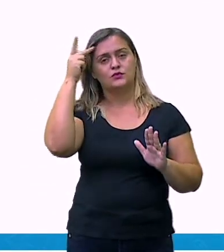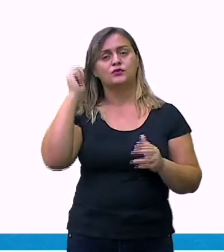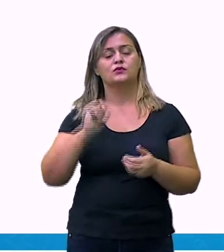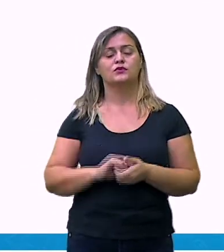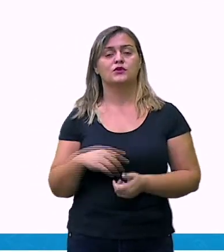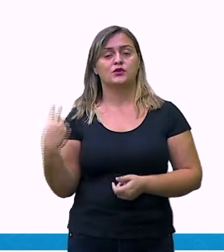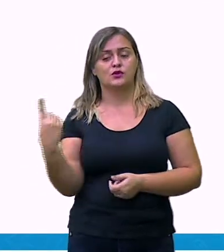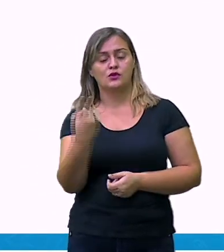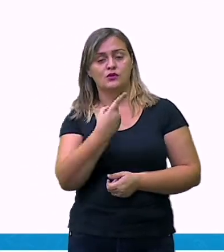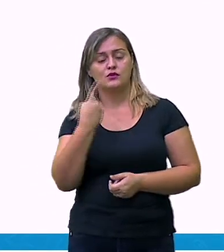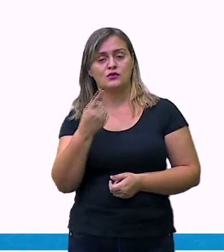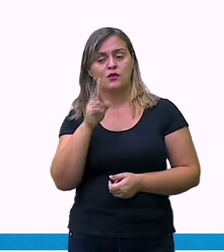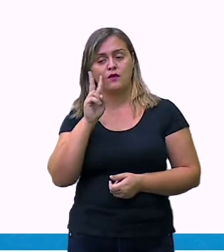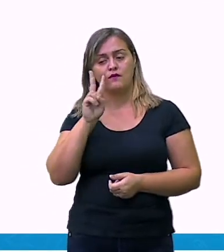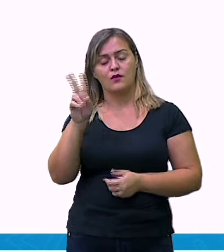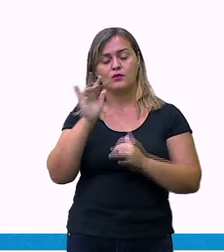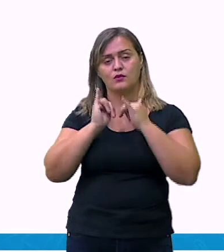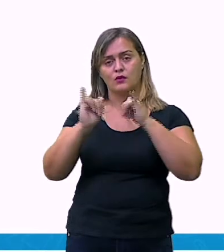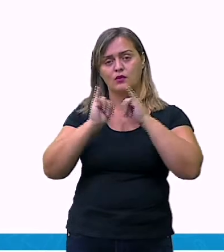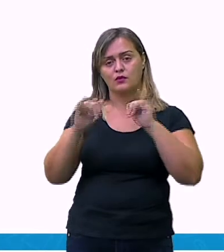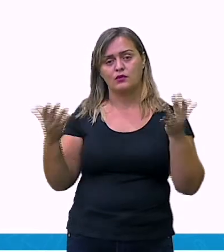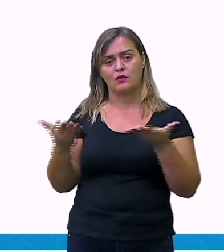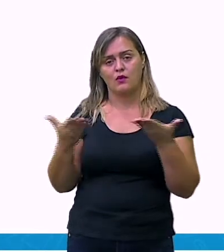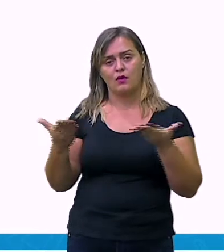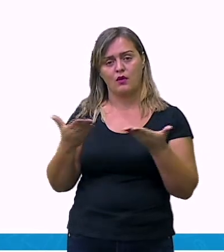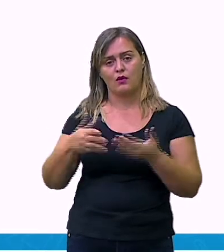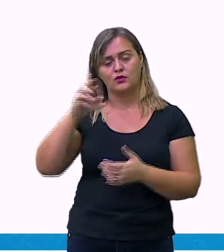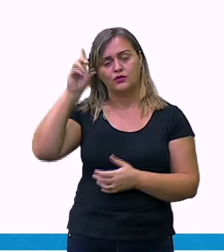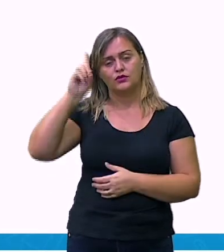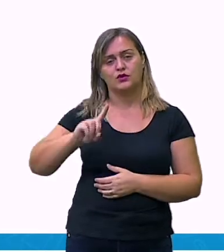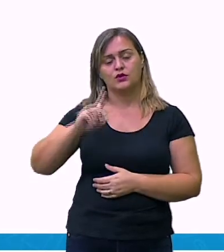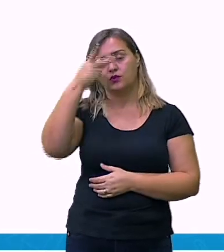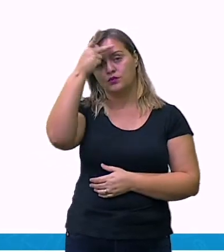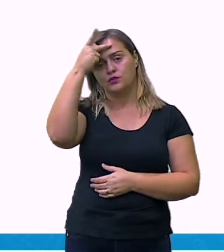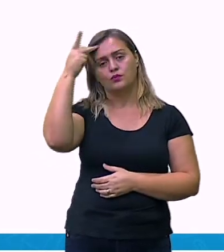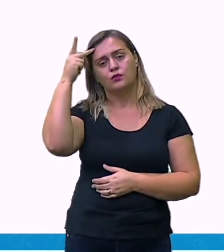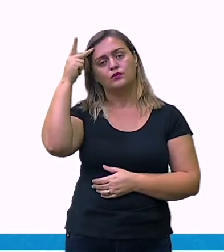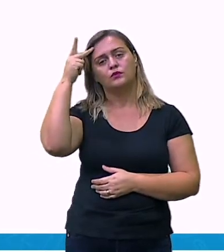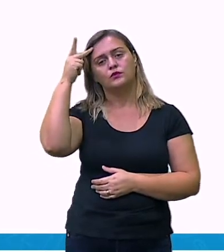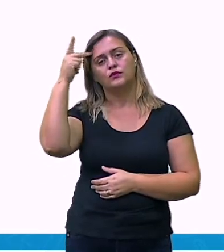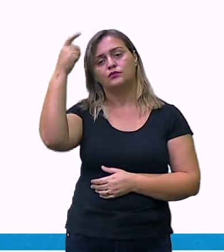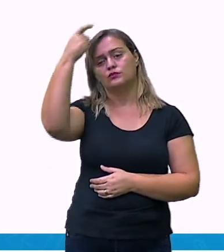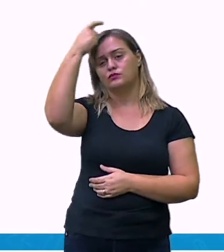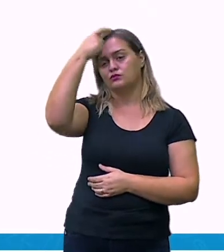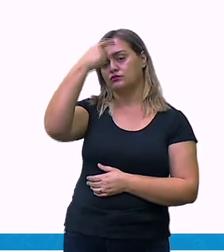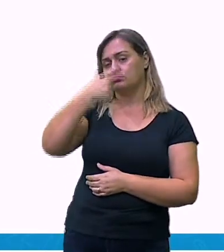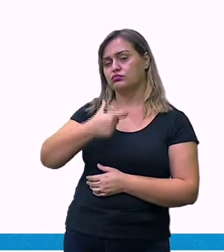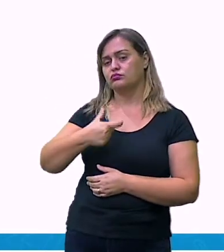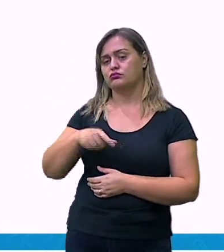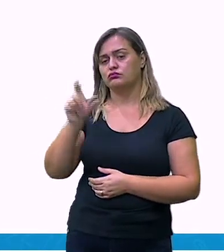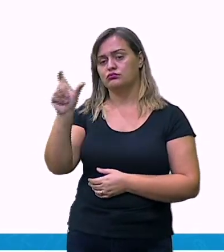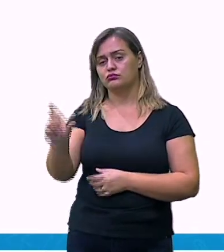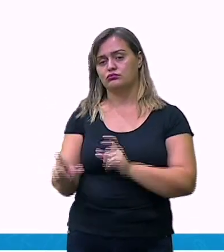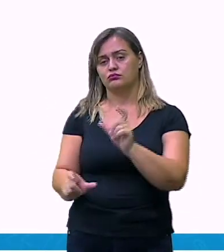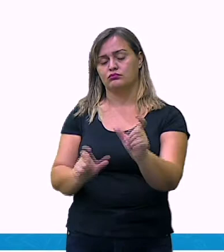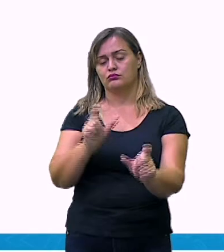dos Direitos do Homem e do Cidadão. Então, quando eu digo do homem aqui, estamos falando de